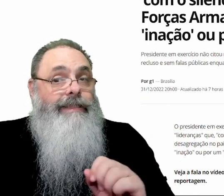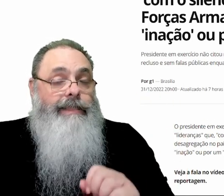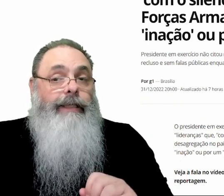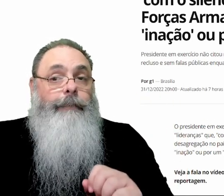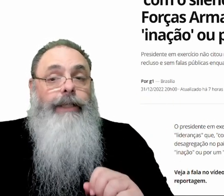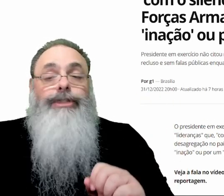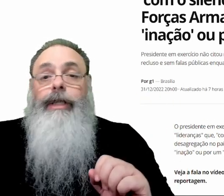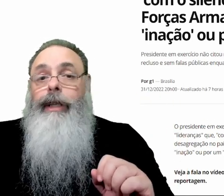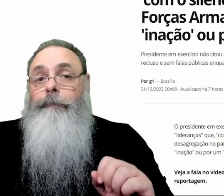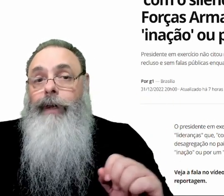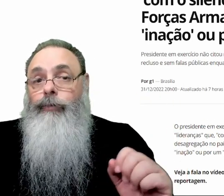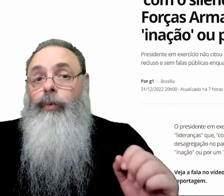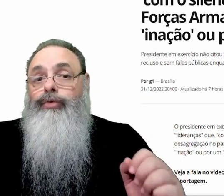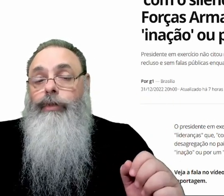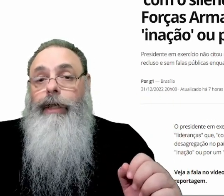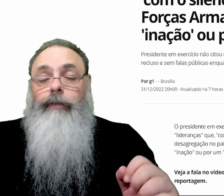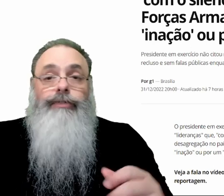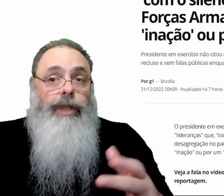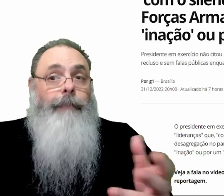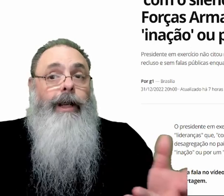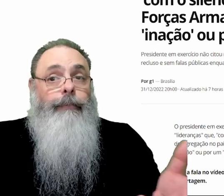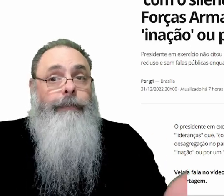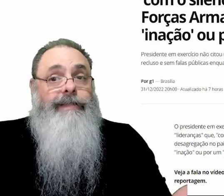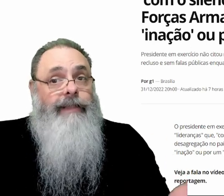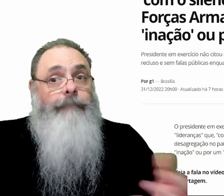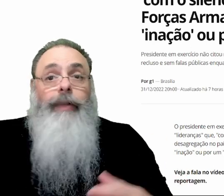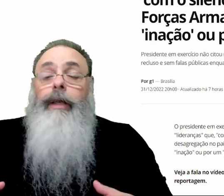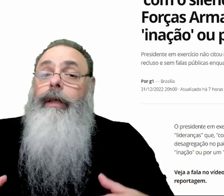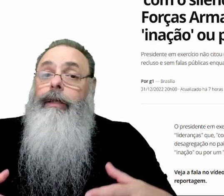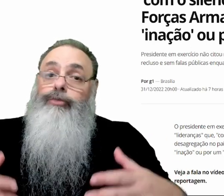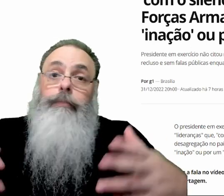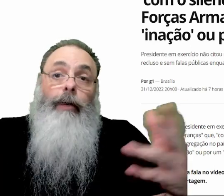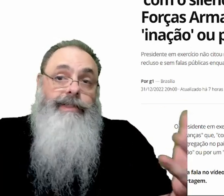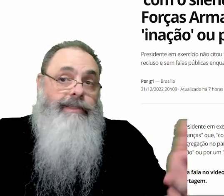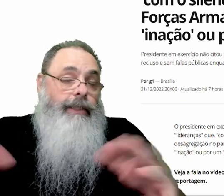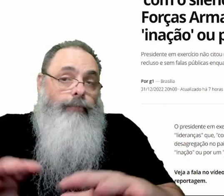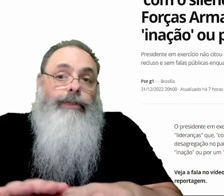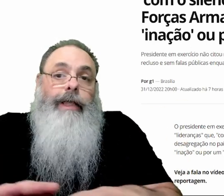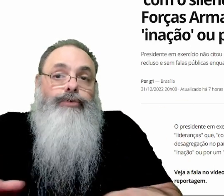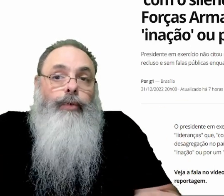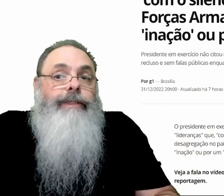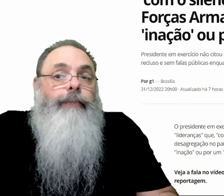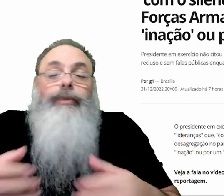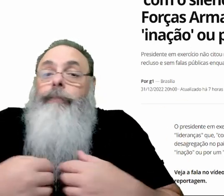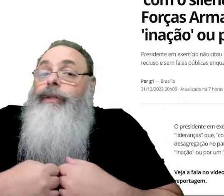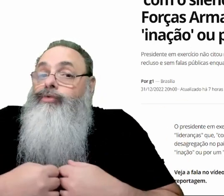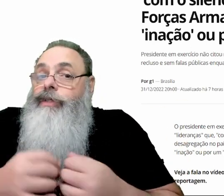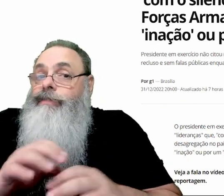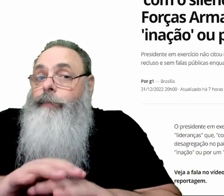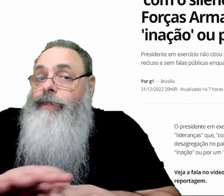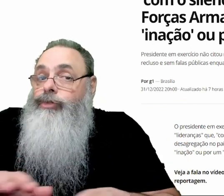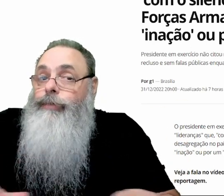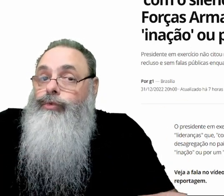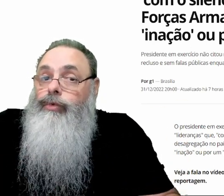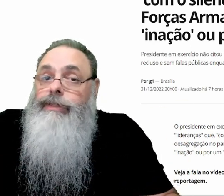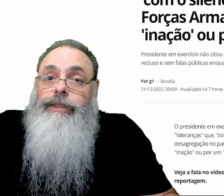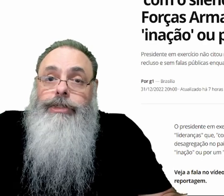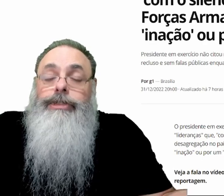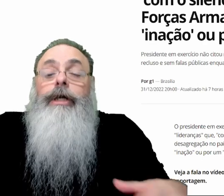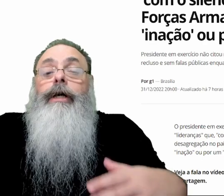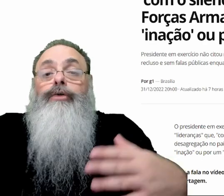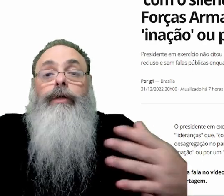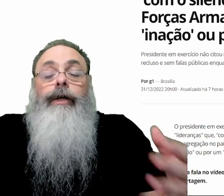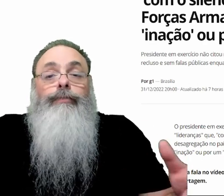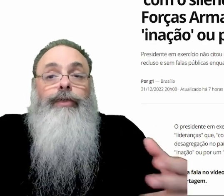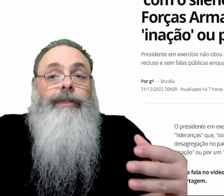necessariamente é para o Bolsonaro. Vocês já pararam para pensar? Isso pode ser, eu vou dar só um exemplo, eu também não sei se é para essas pessoas, tá